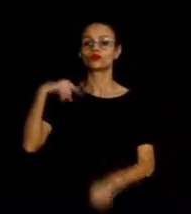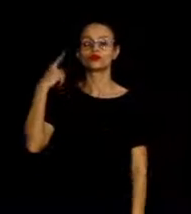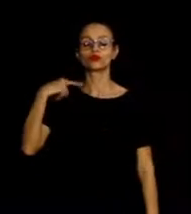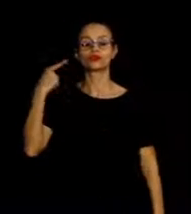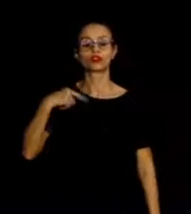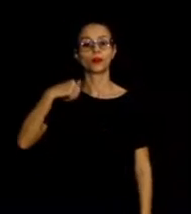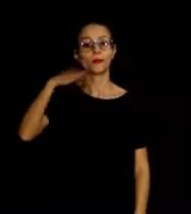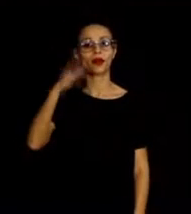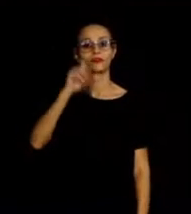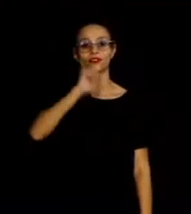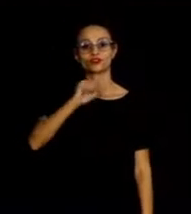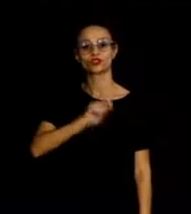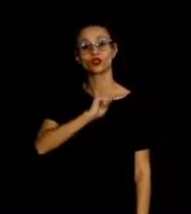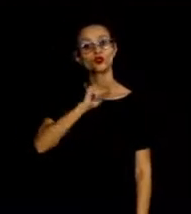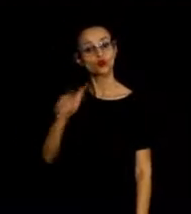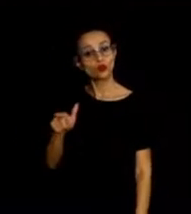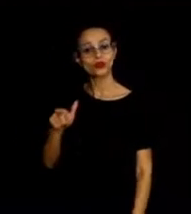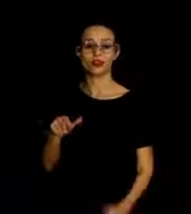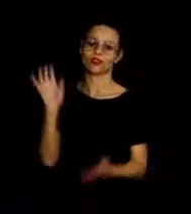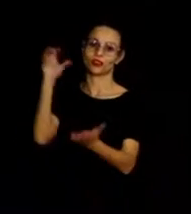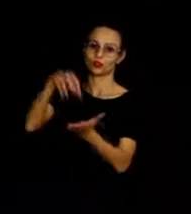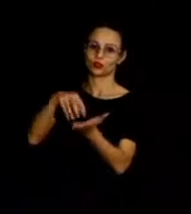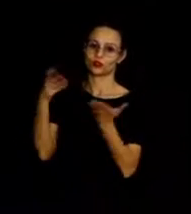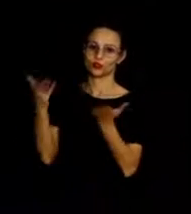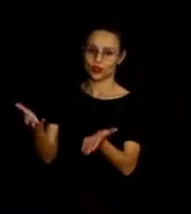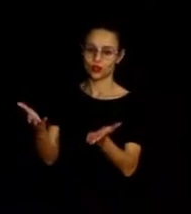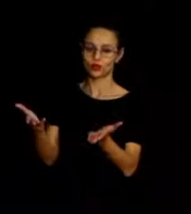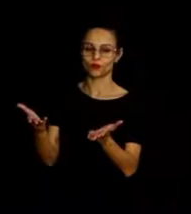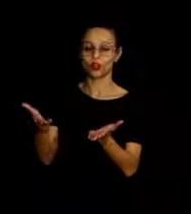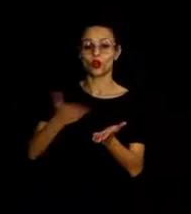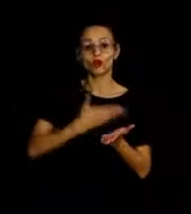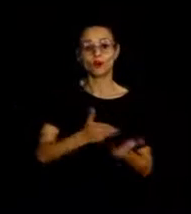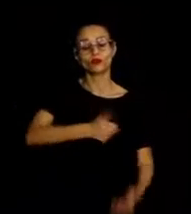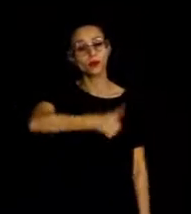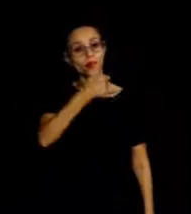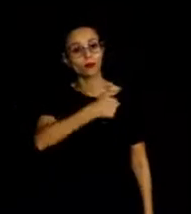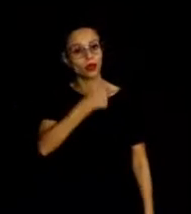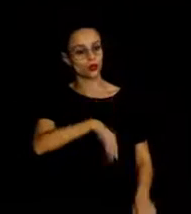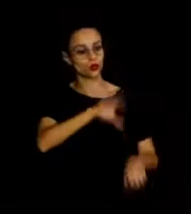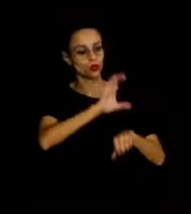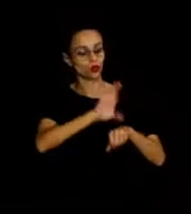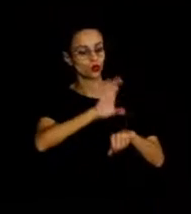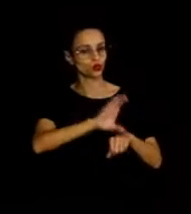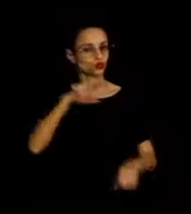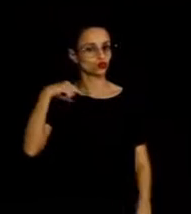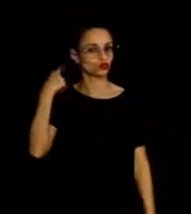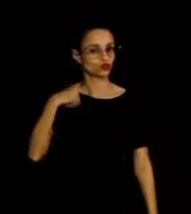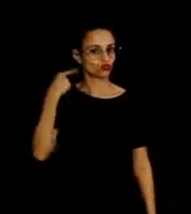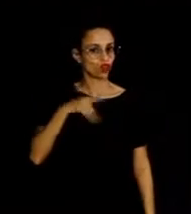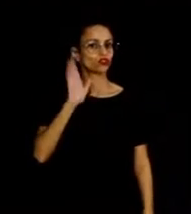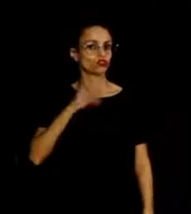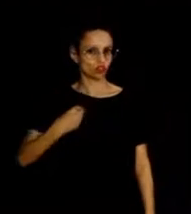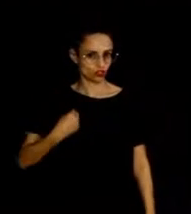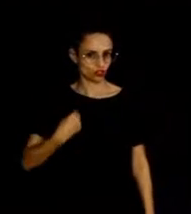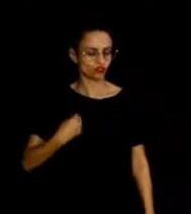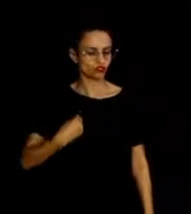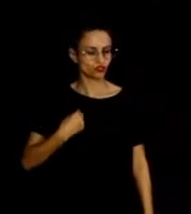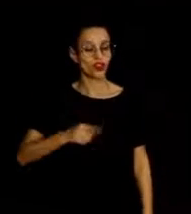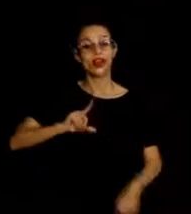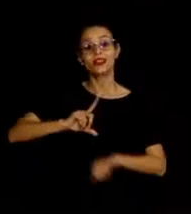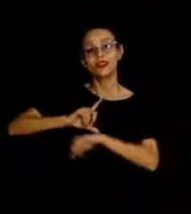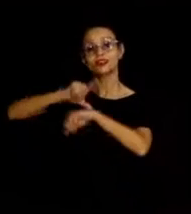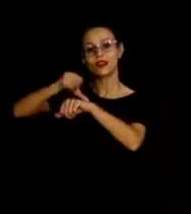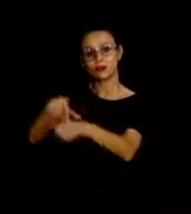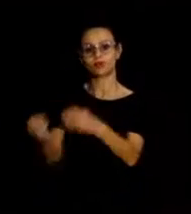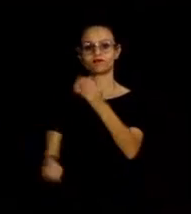é mais antigo do que a própria instituição começou Primeiro Curso já existindo de forma autônoma